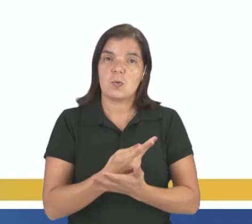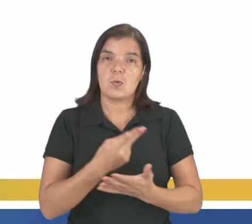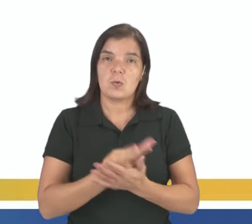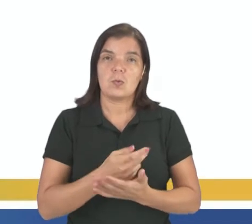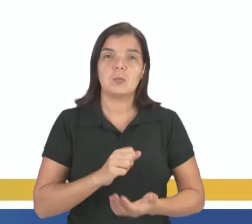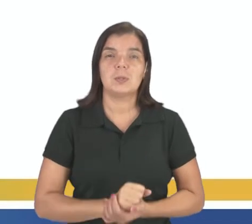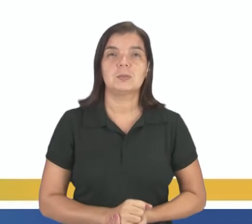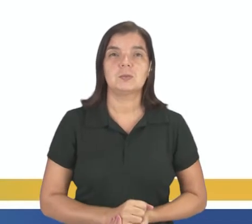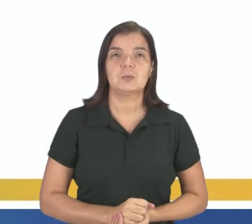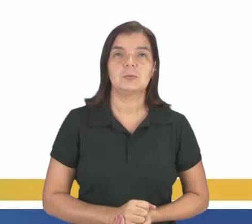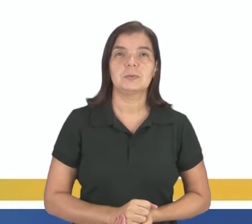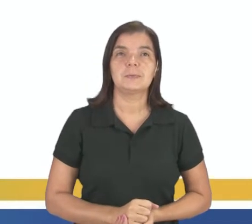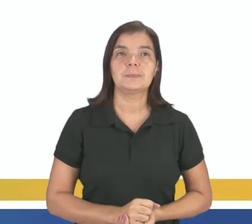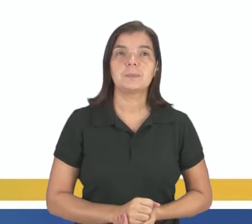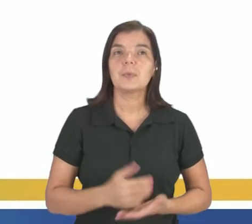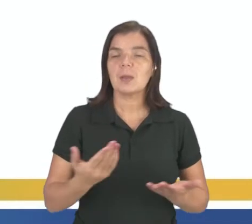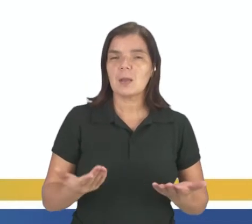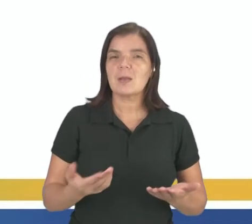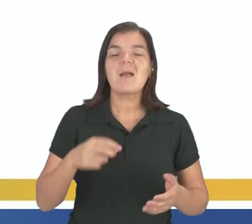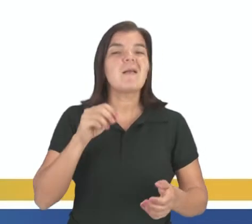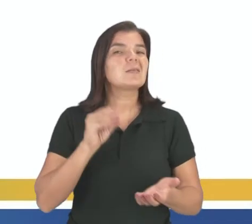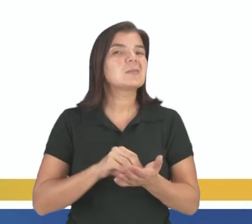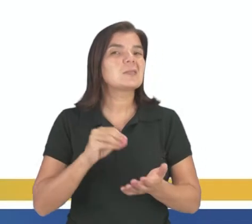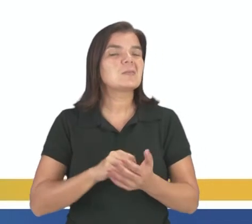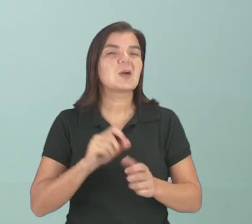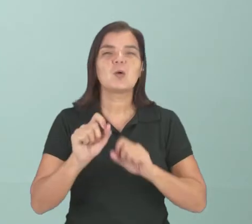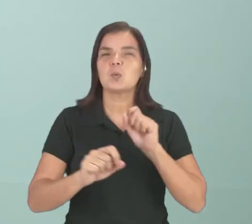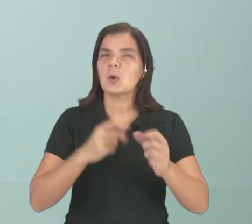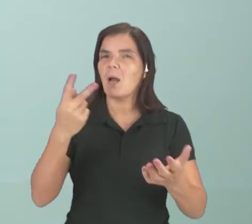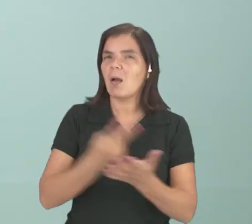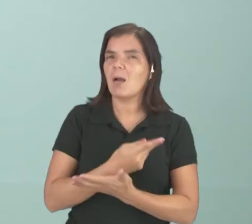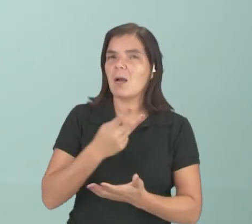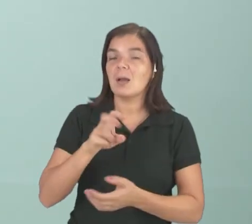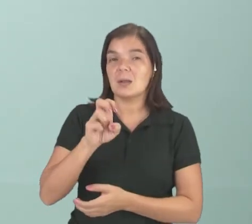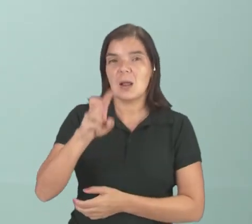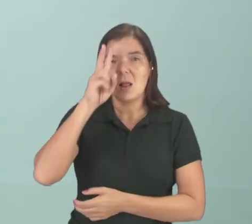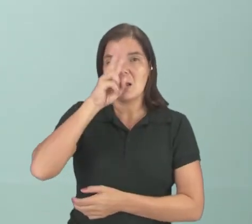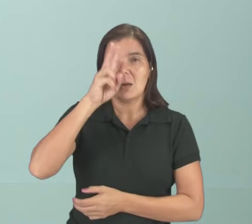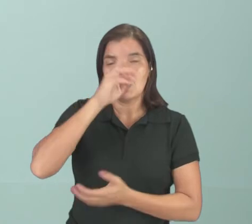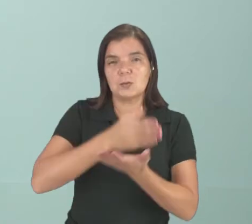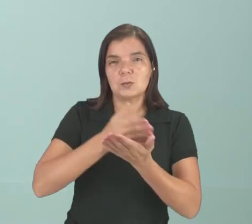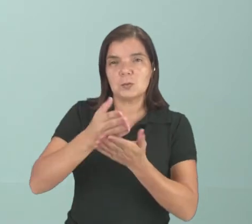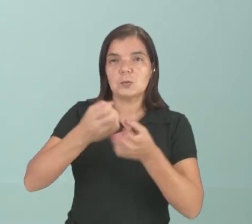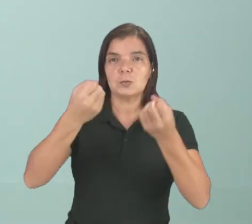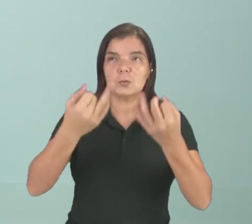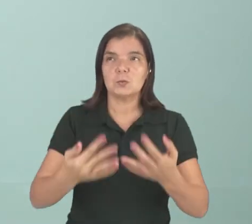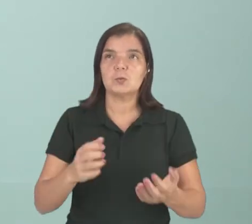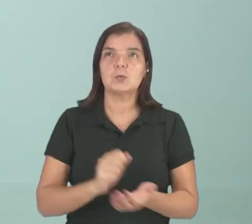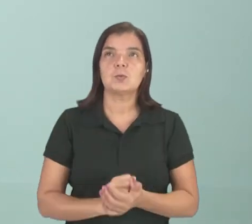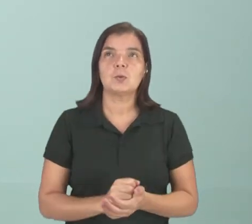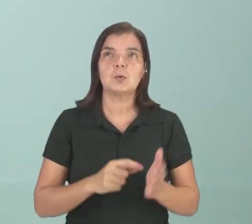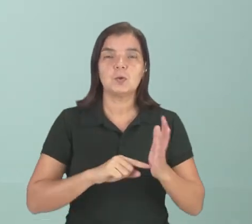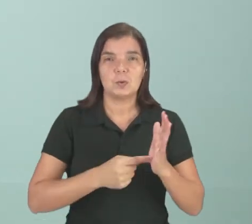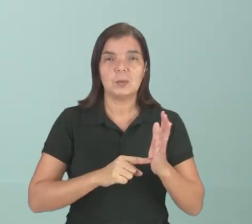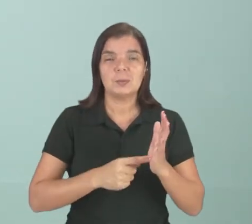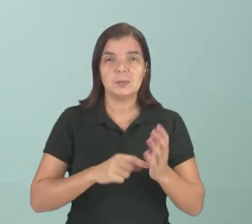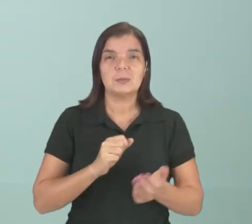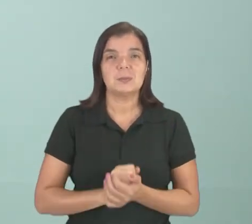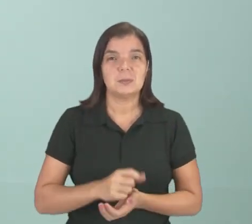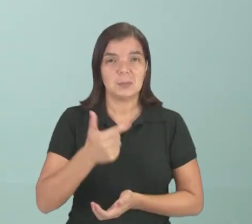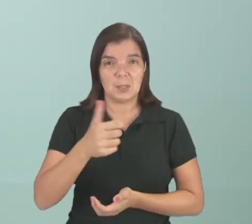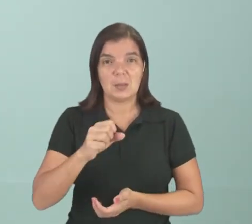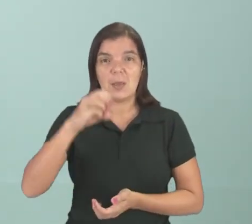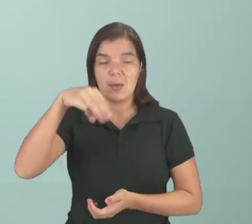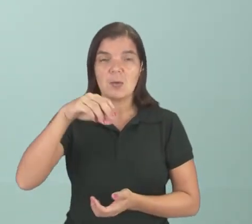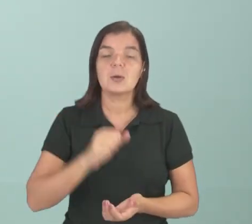mula como cumulativas essas faltas gente após a quinta falta lembra daquele início lá que a gente falou do Pontinho lado dos 10